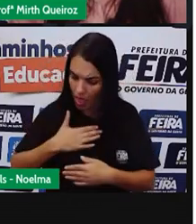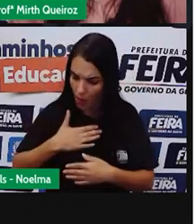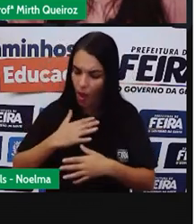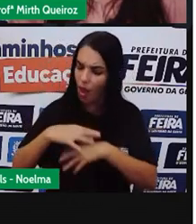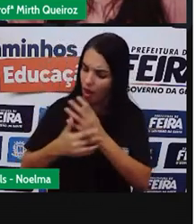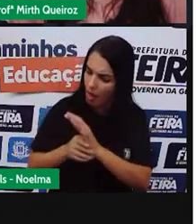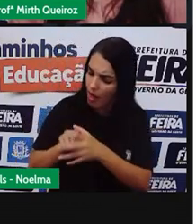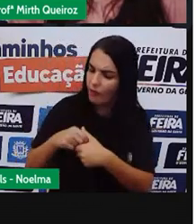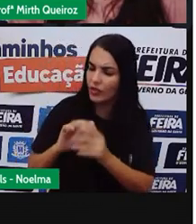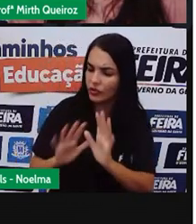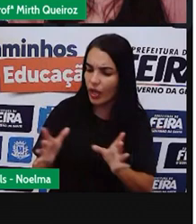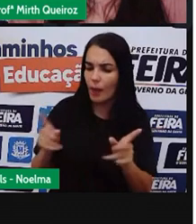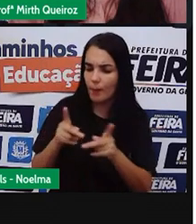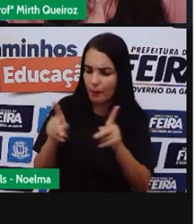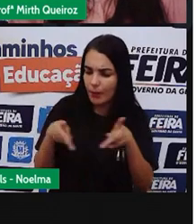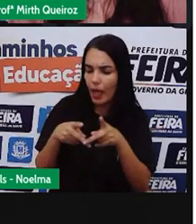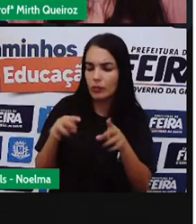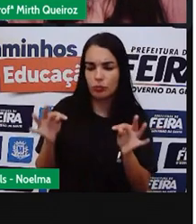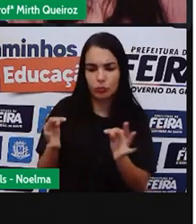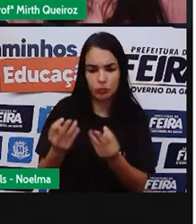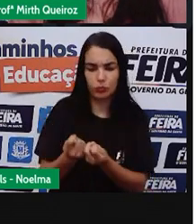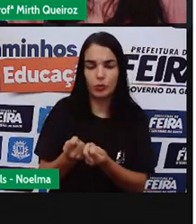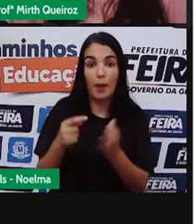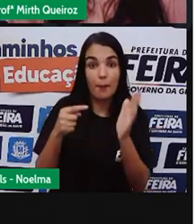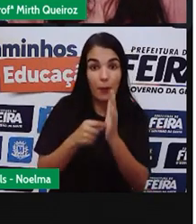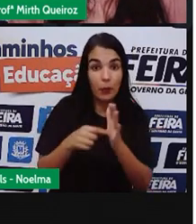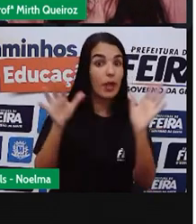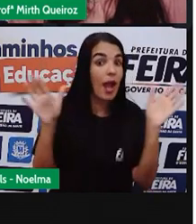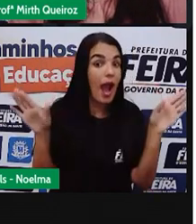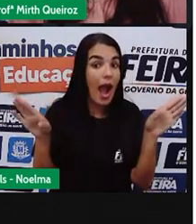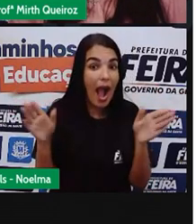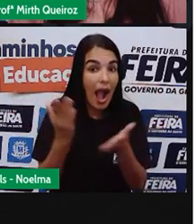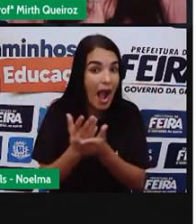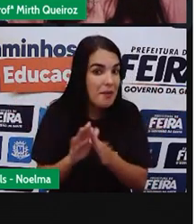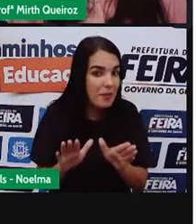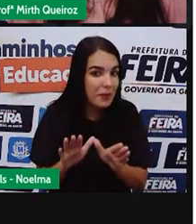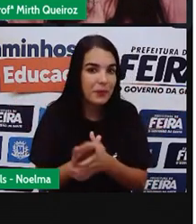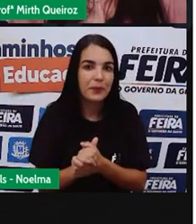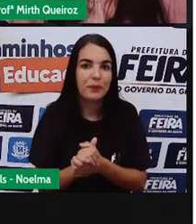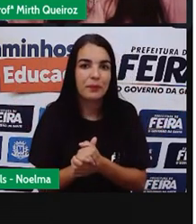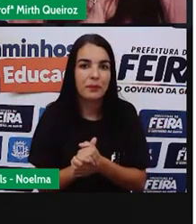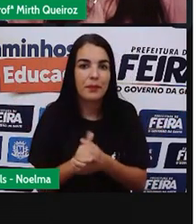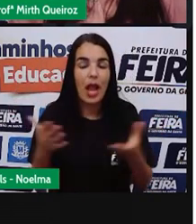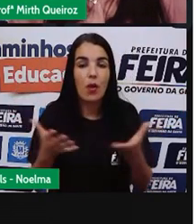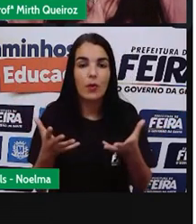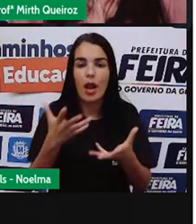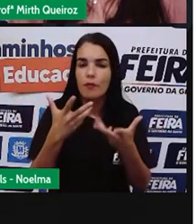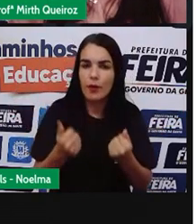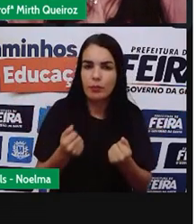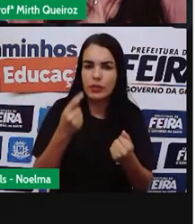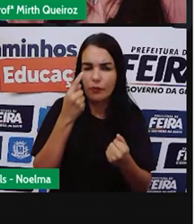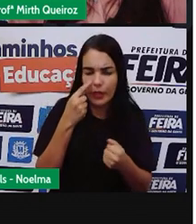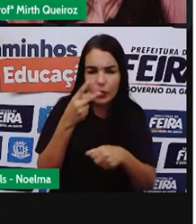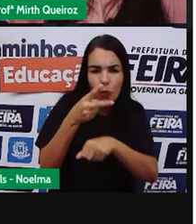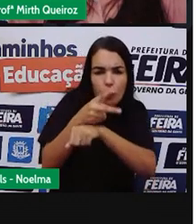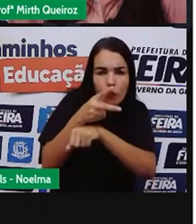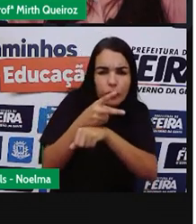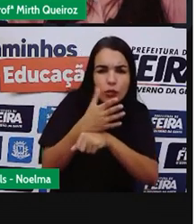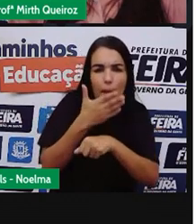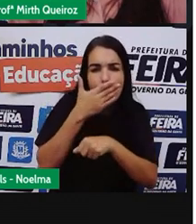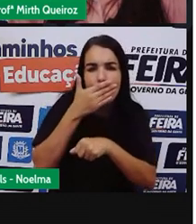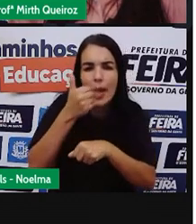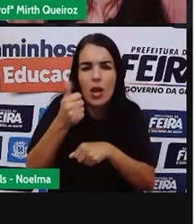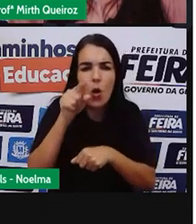lavei toda a louça, ponto, porque encerrou-se a frase. Vamos reforçar aí um pouquinho